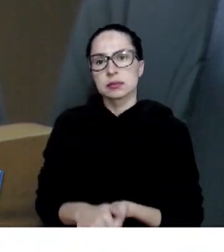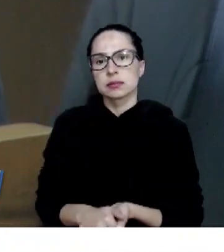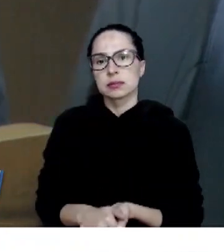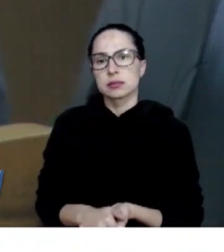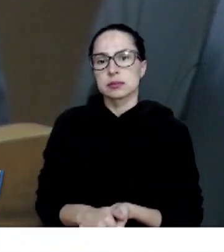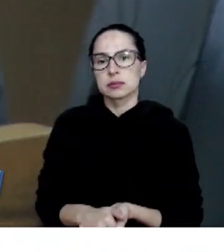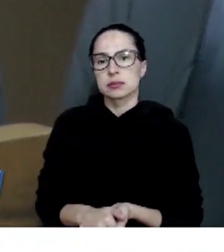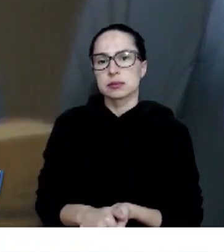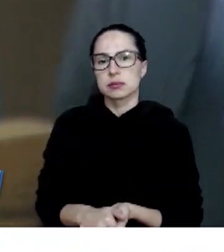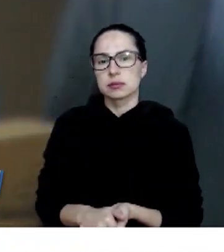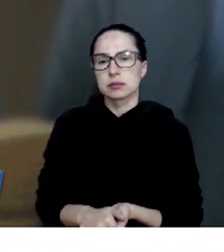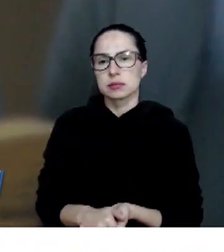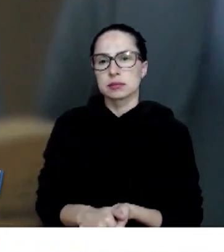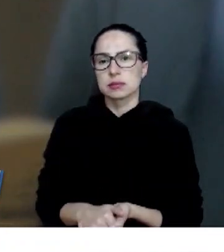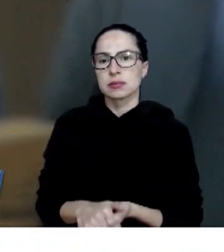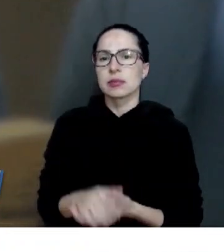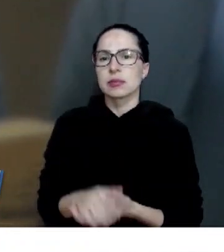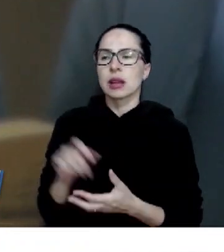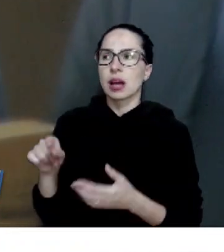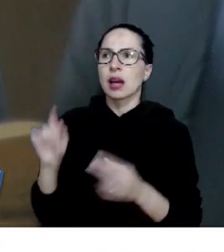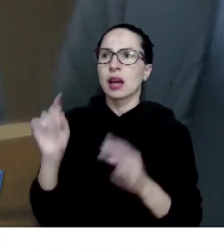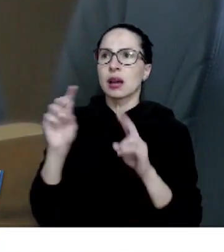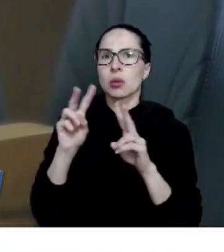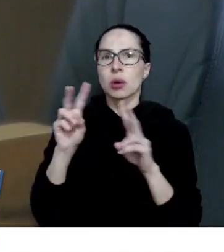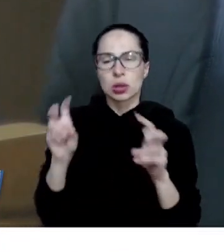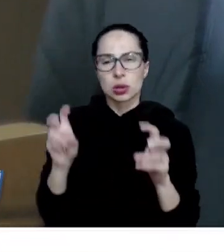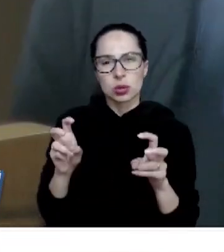Esse é um assunto